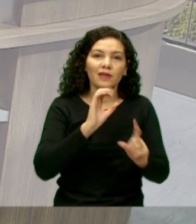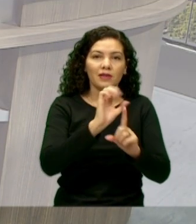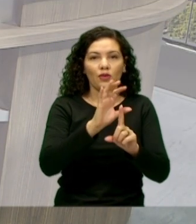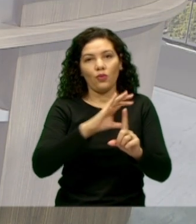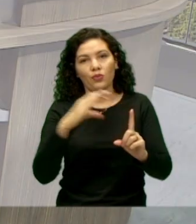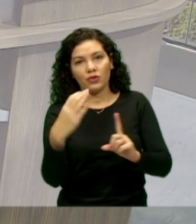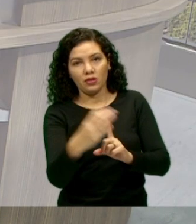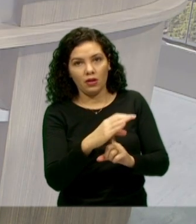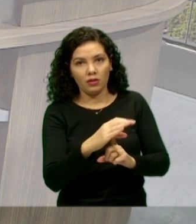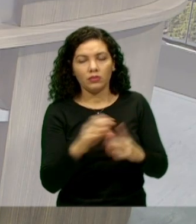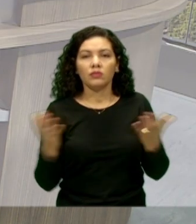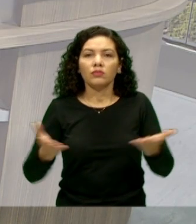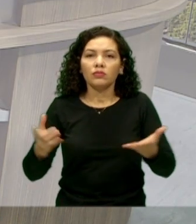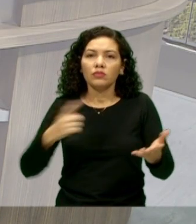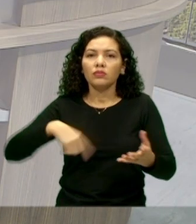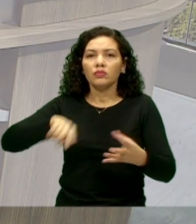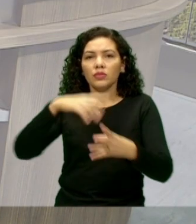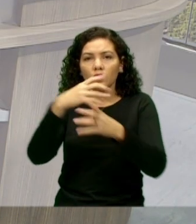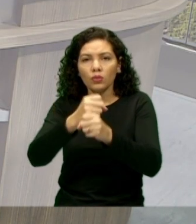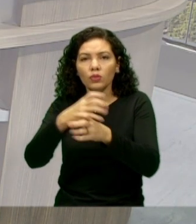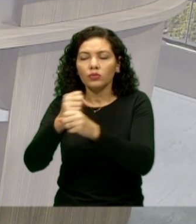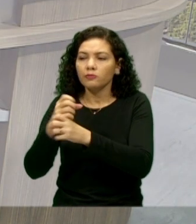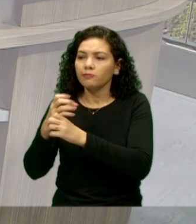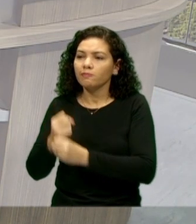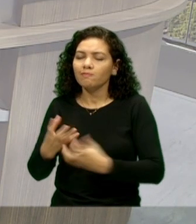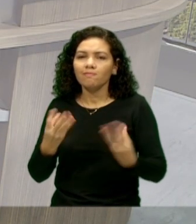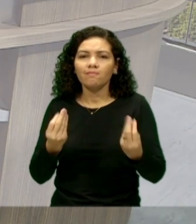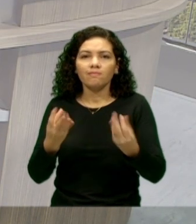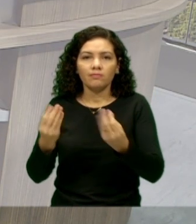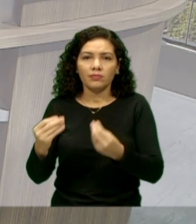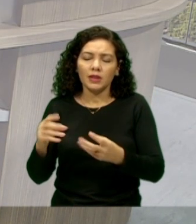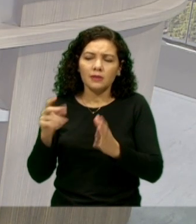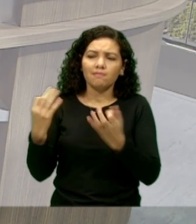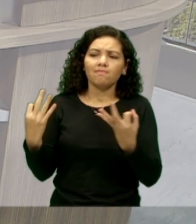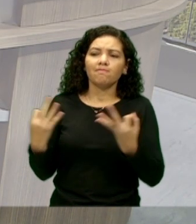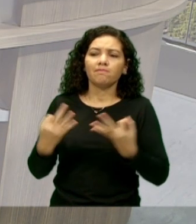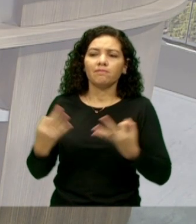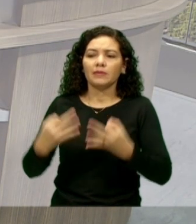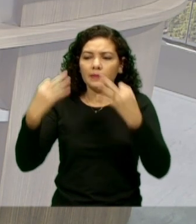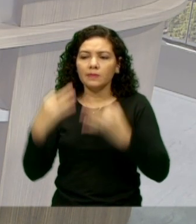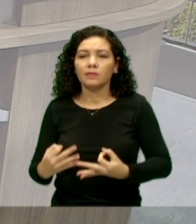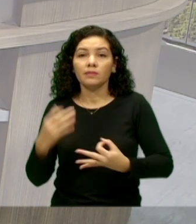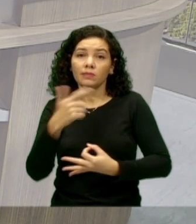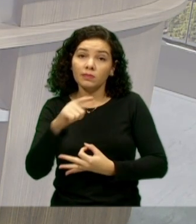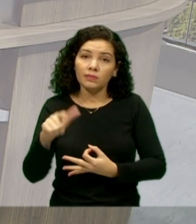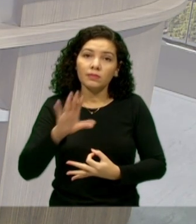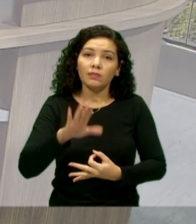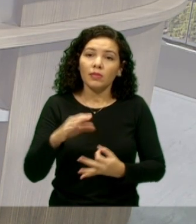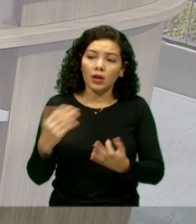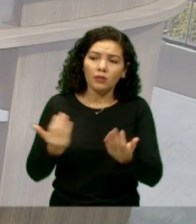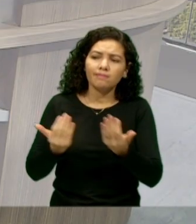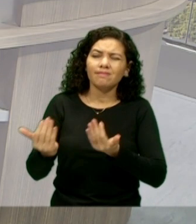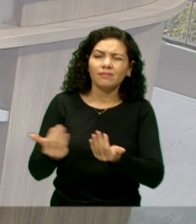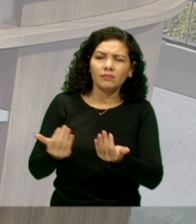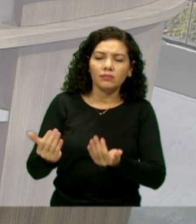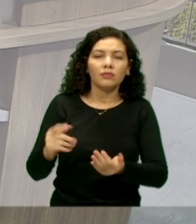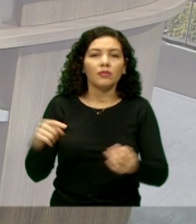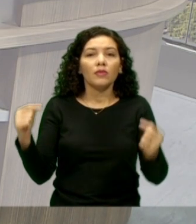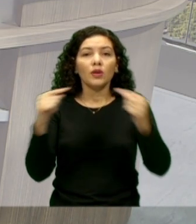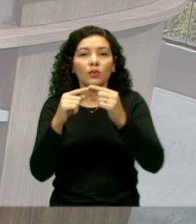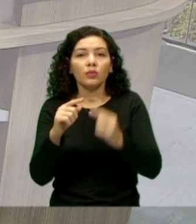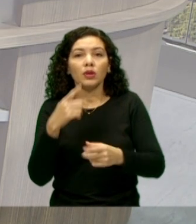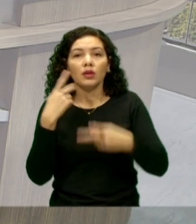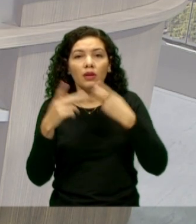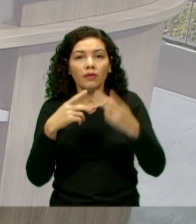fizemos várias contas, não estou falando que essas contas também são perfeitas ou são exatas, mas que conferem com algumas falas da própria